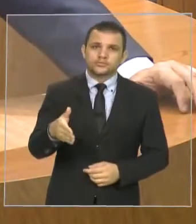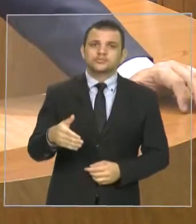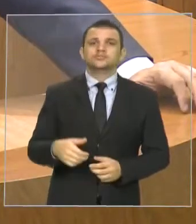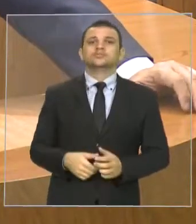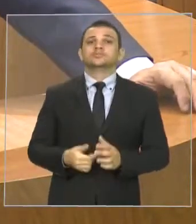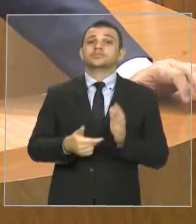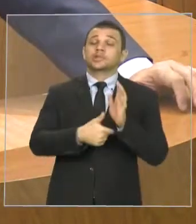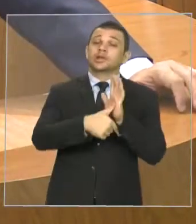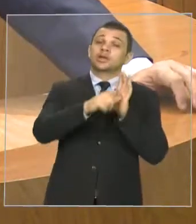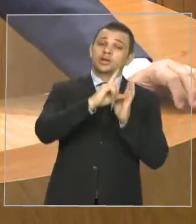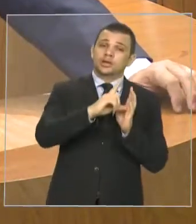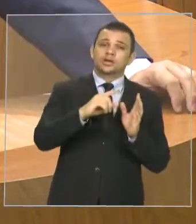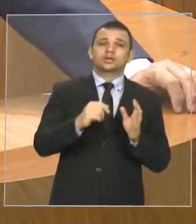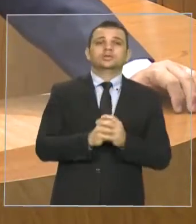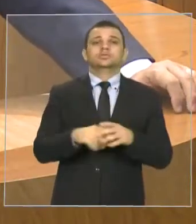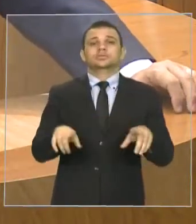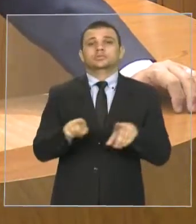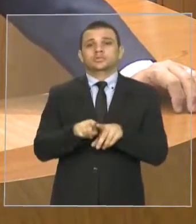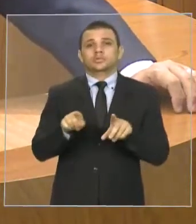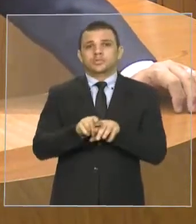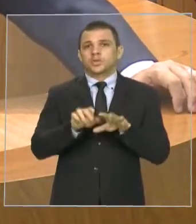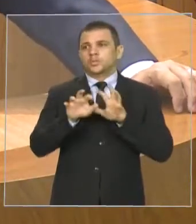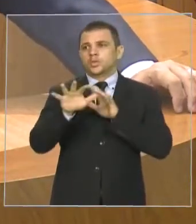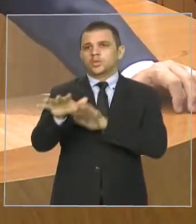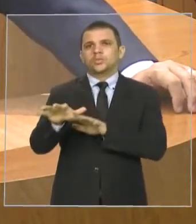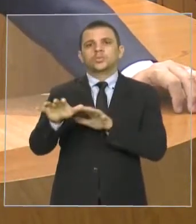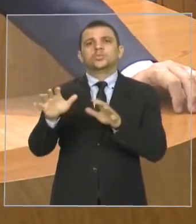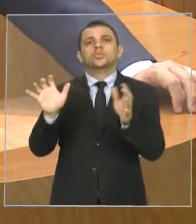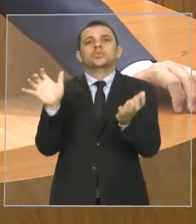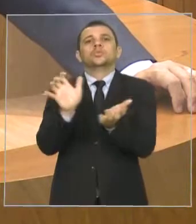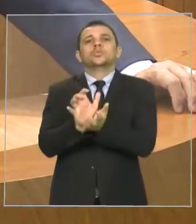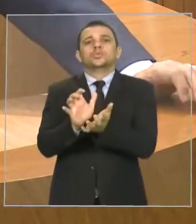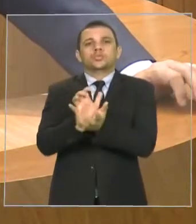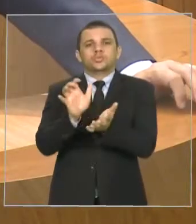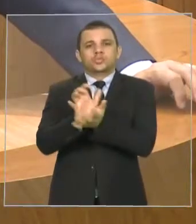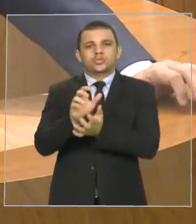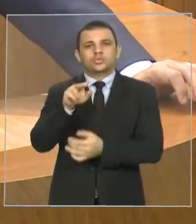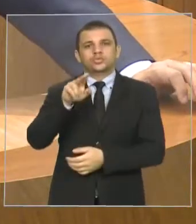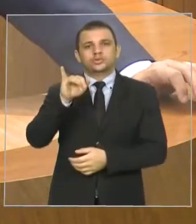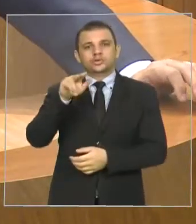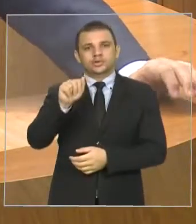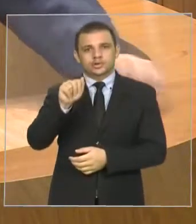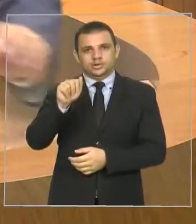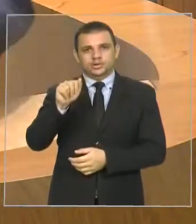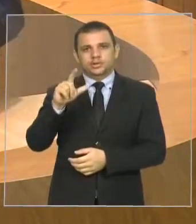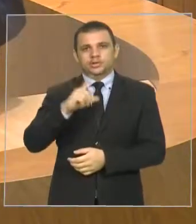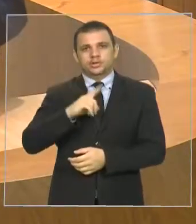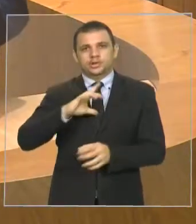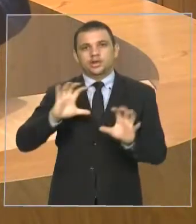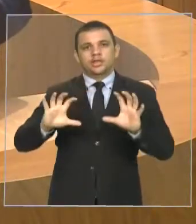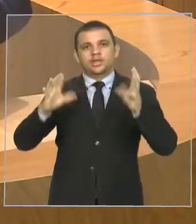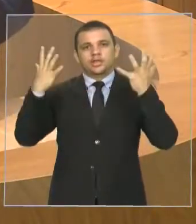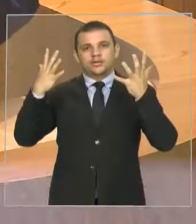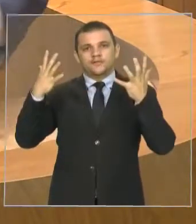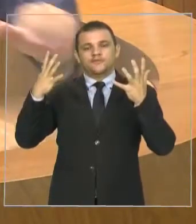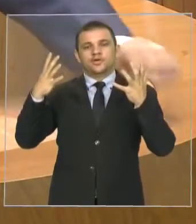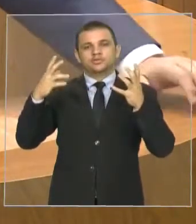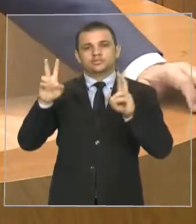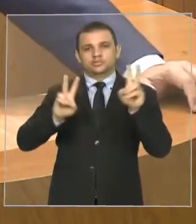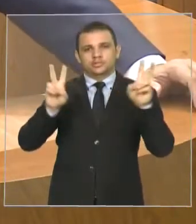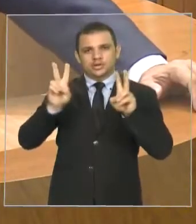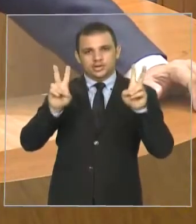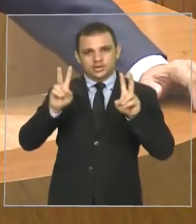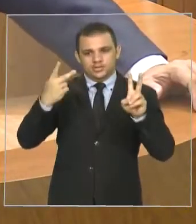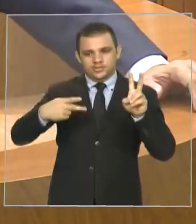o blocão do nina que participou no circuito oficial do carnaval de rua em são luís pela primeira vez um